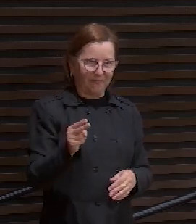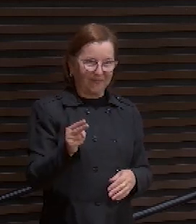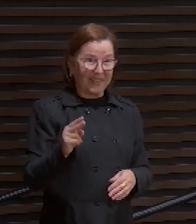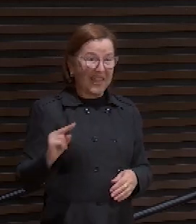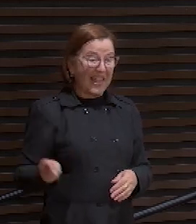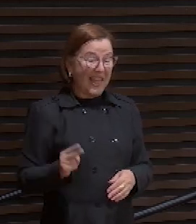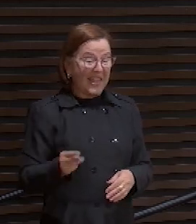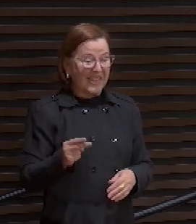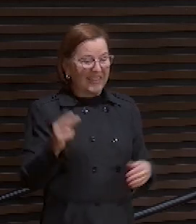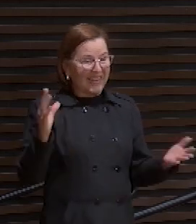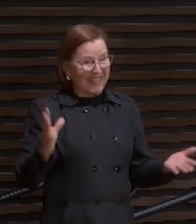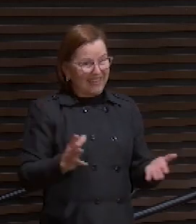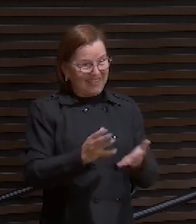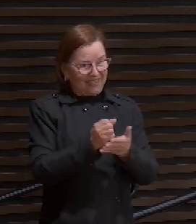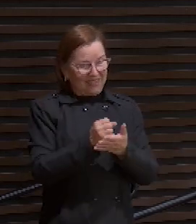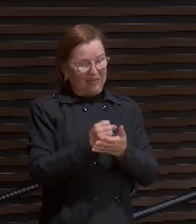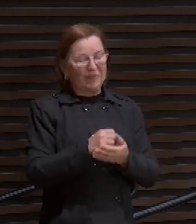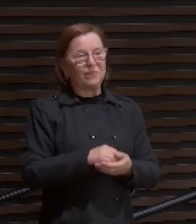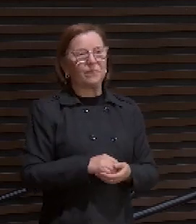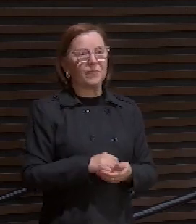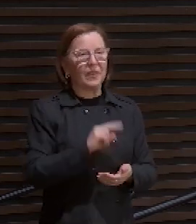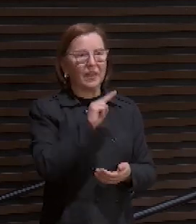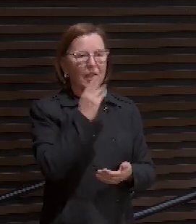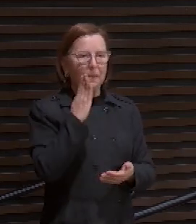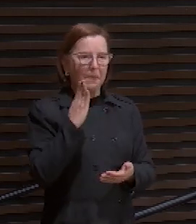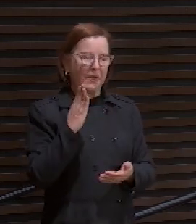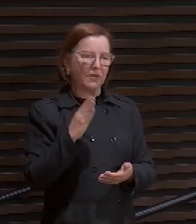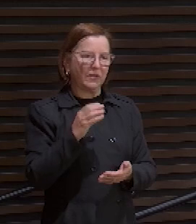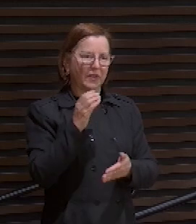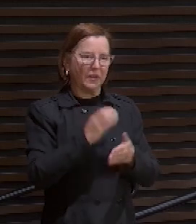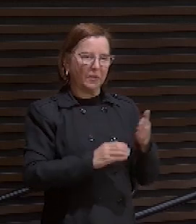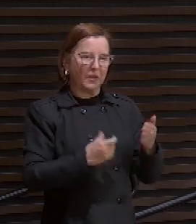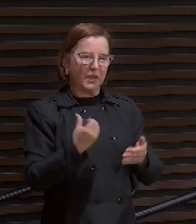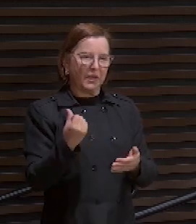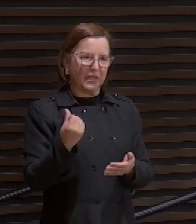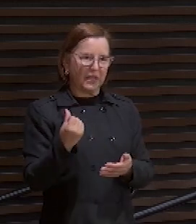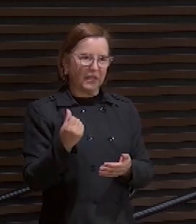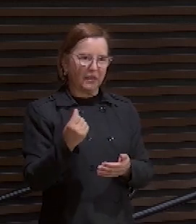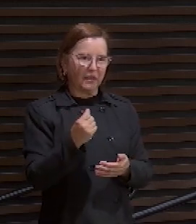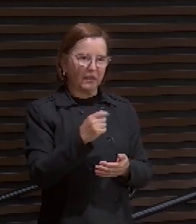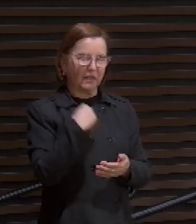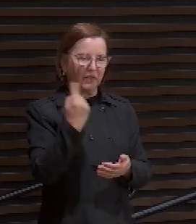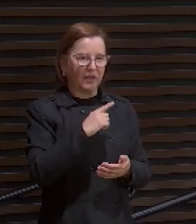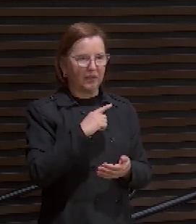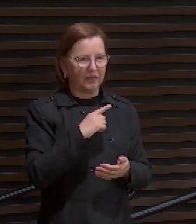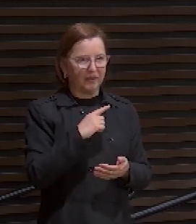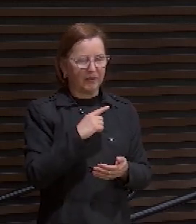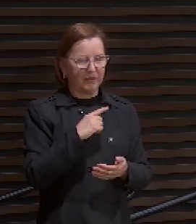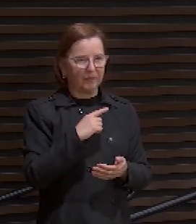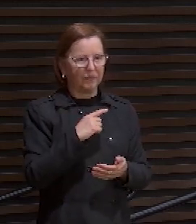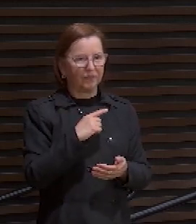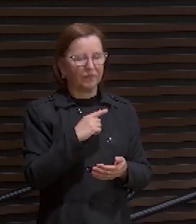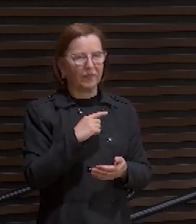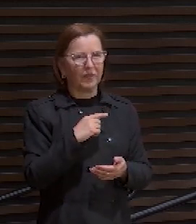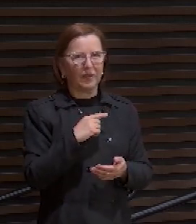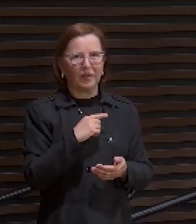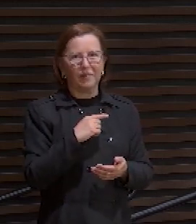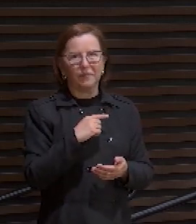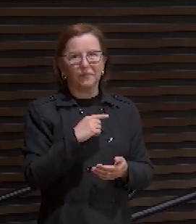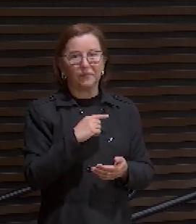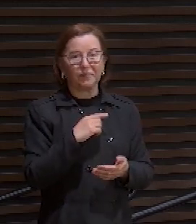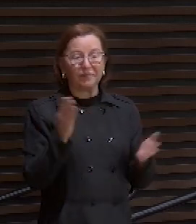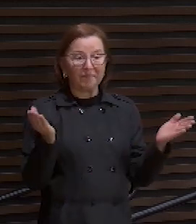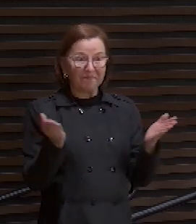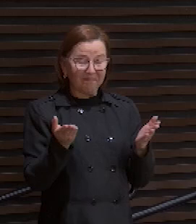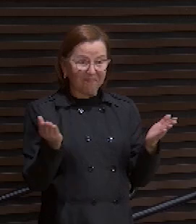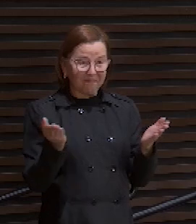eterna salvação. Hebreus capítulo 6, nós temos aqui ele dizendo: agora, com efeito,